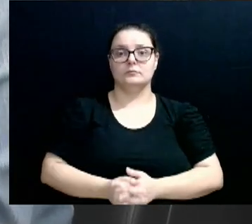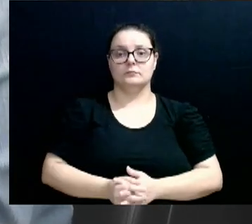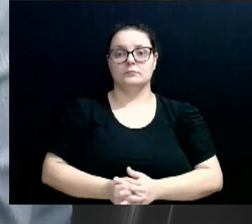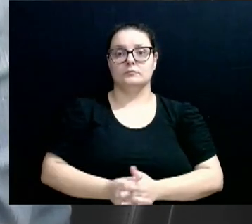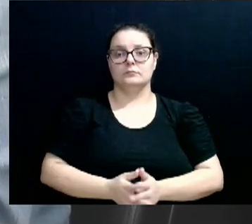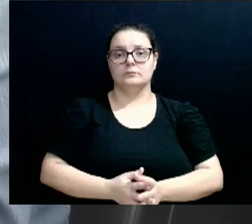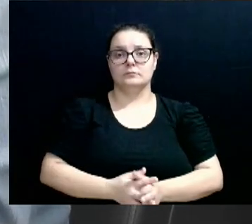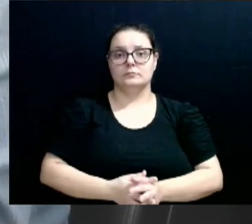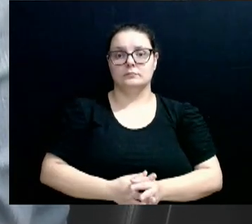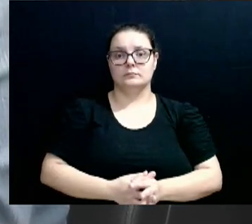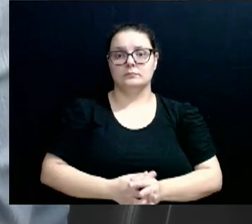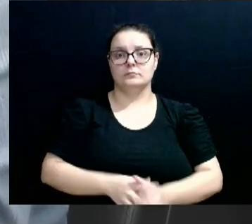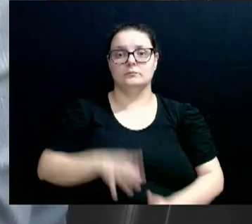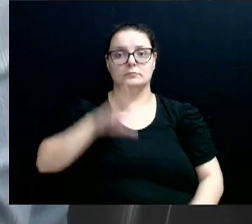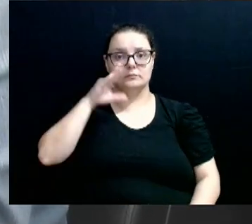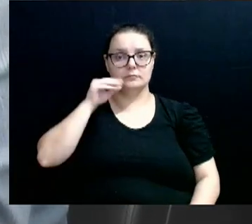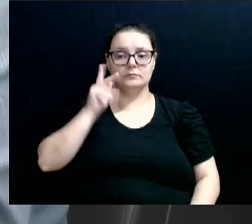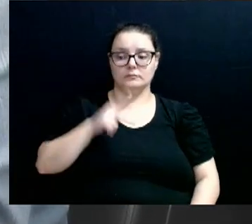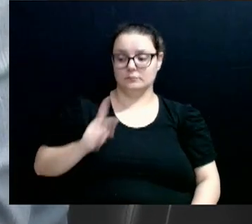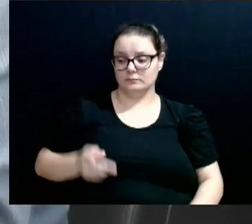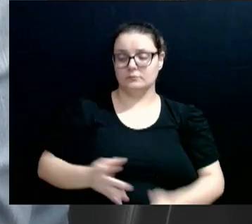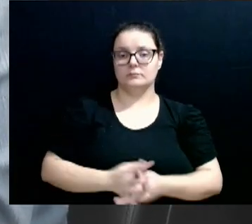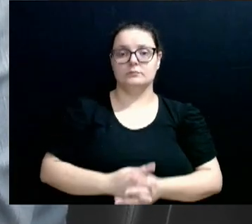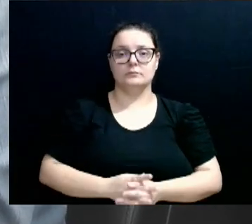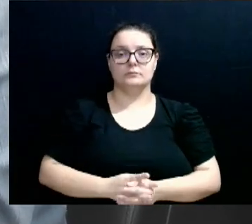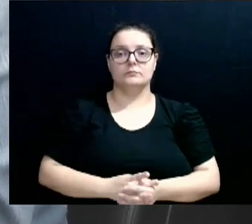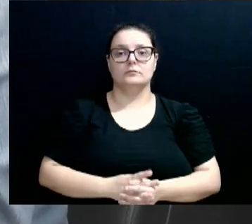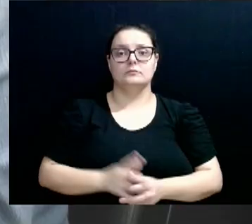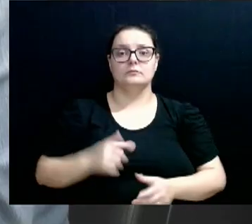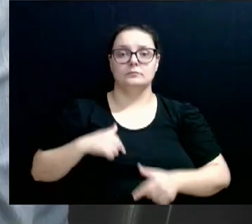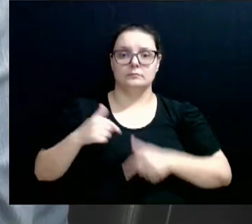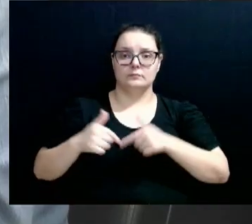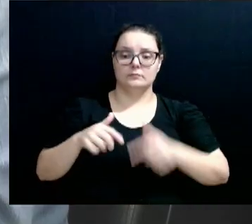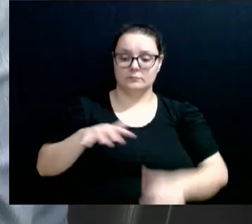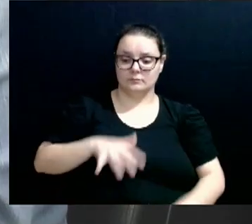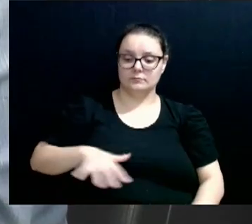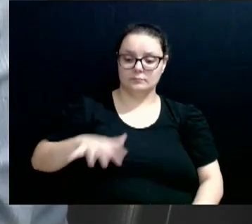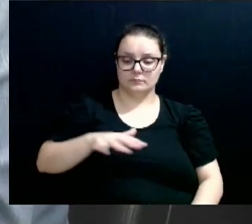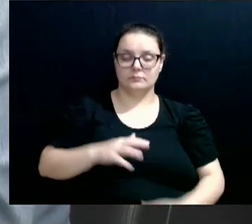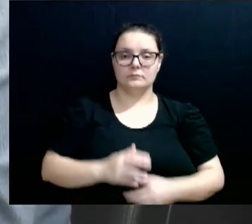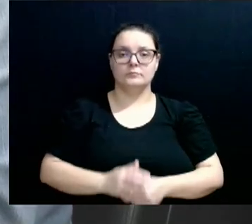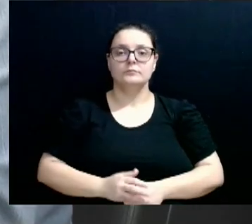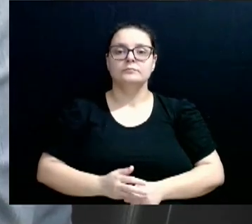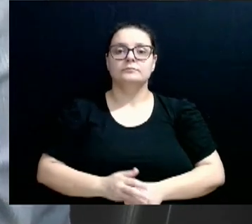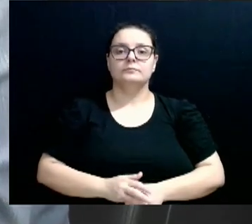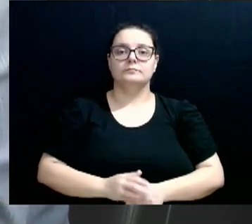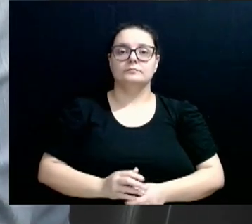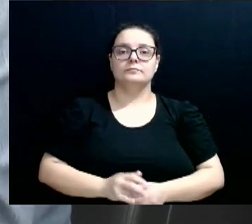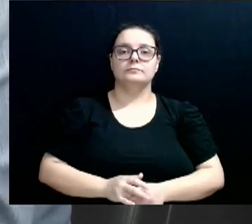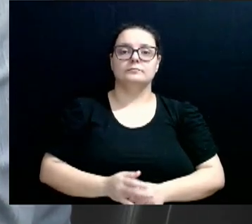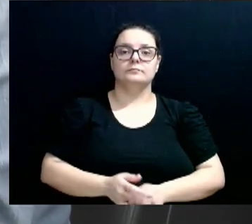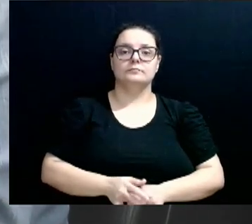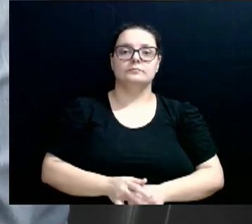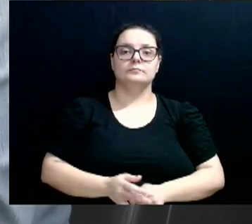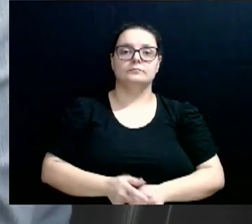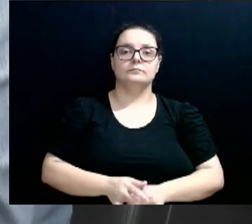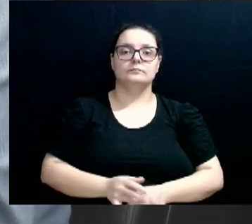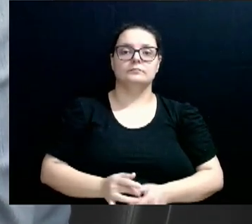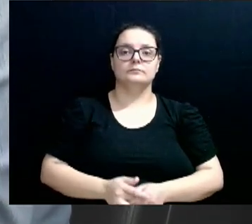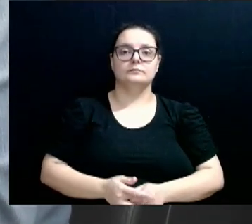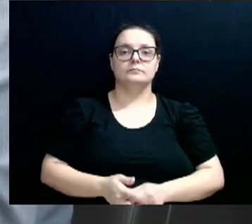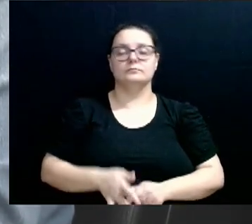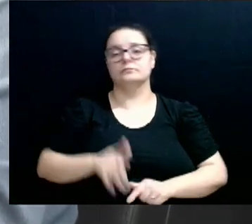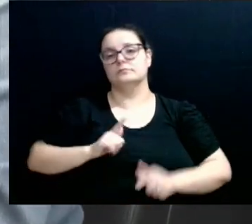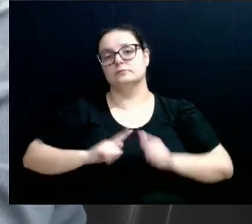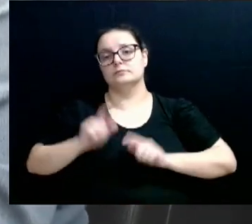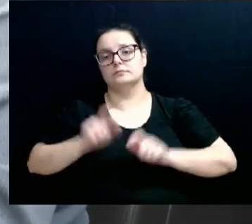funcionários e professores, né? Então eu atuo muito nessa parte, vamos dizer, gestão de pessoas